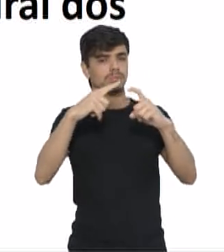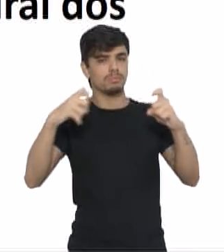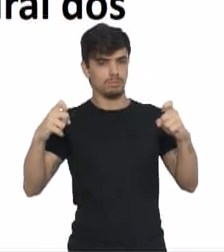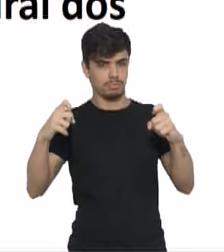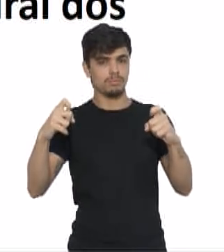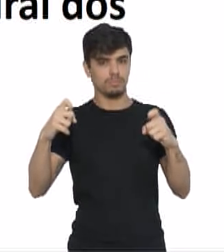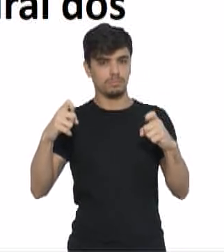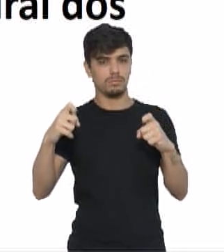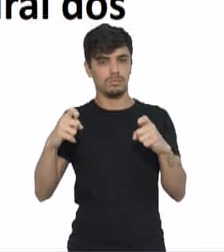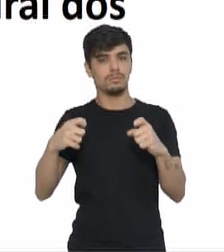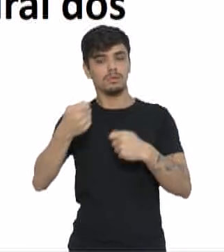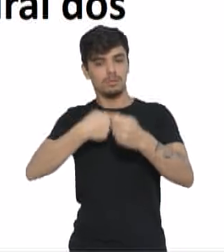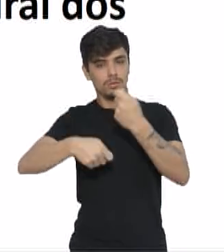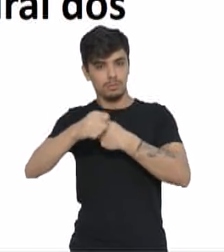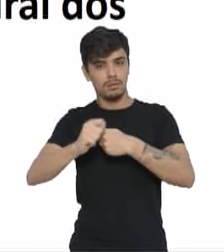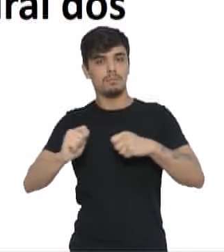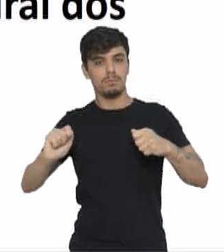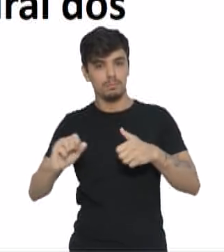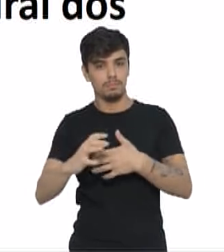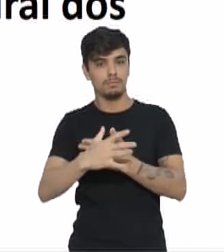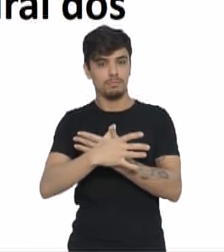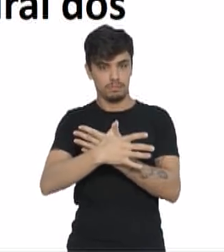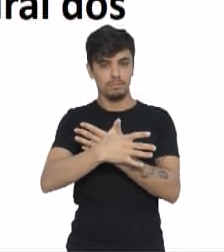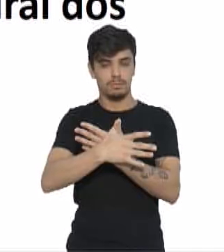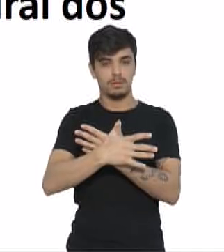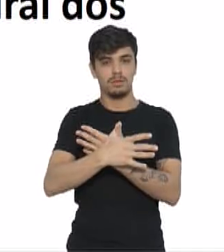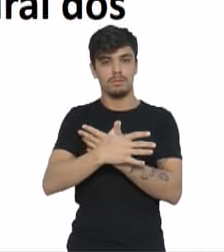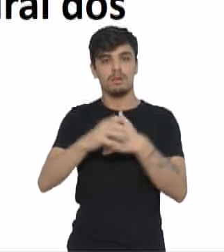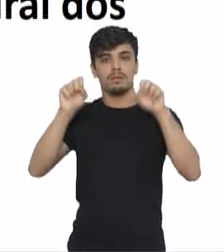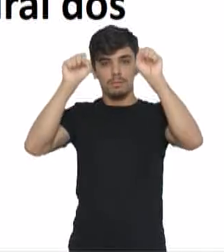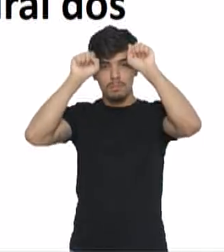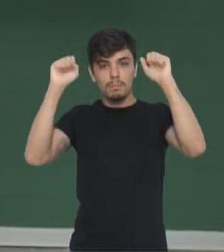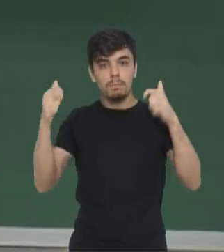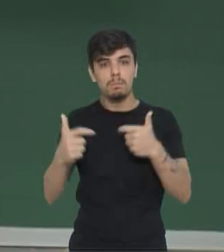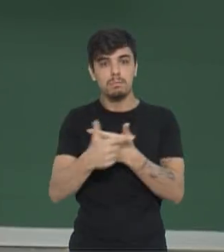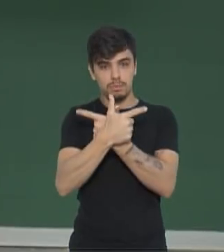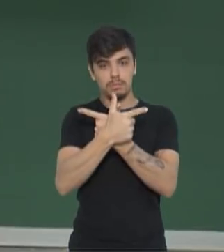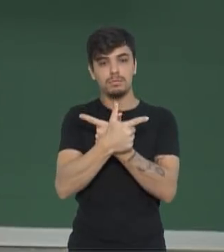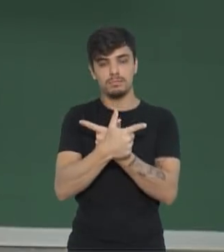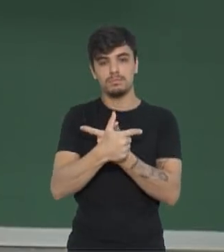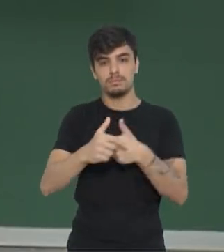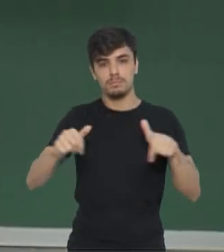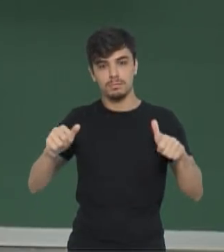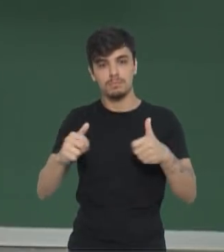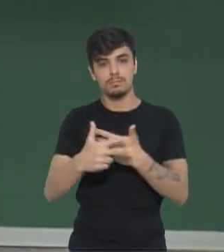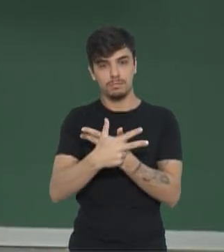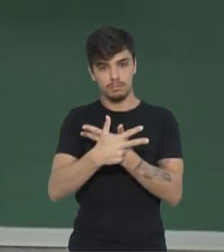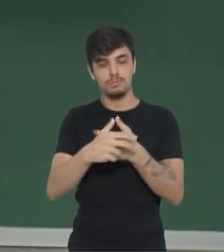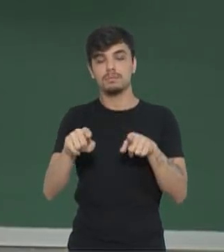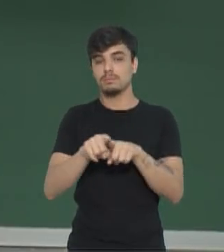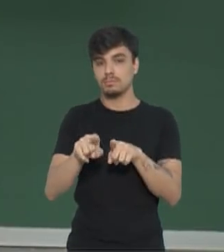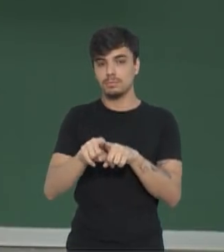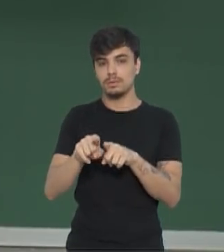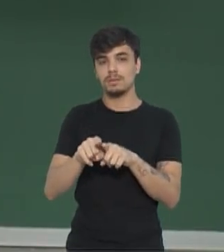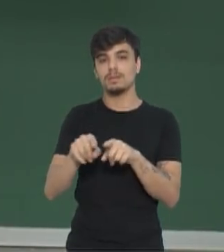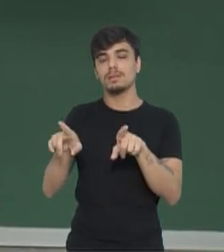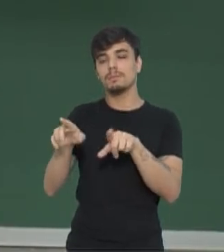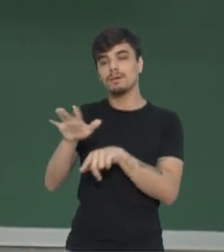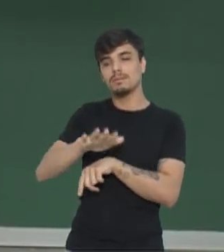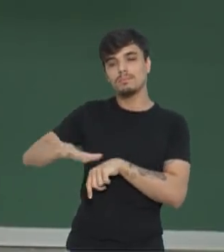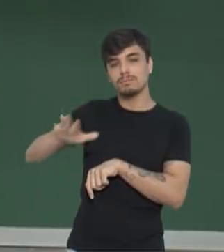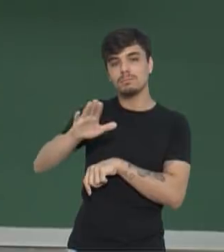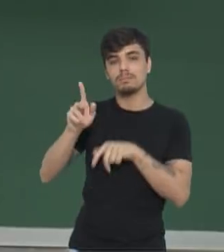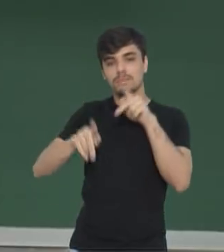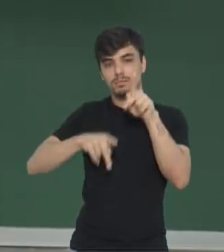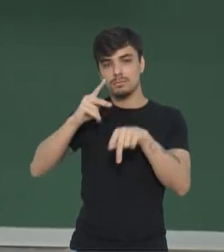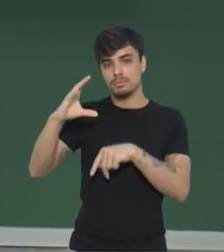astecas, maias, incas e dos povos indígenas pré-colombianos, aqueles que vieram antes de Colombo, já estavam